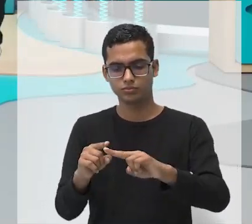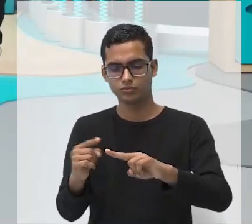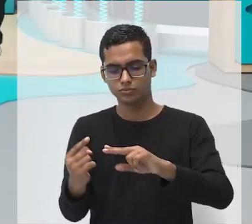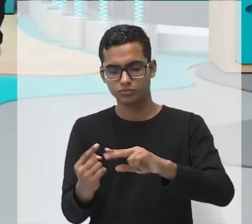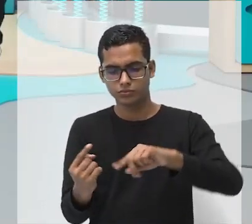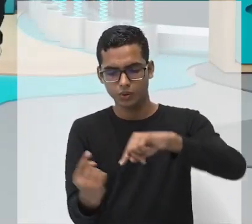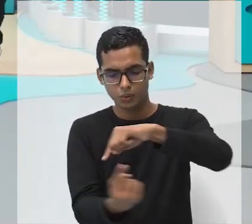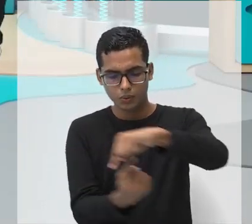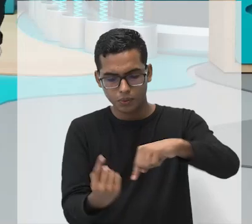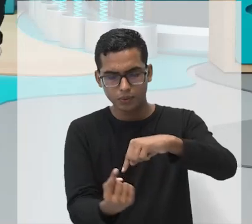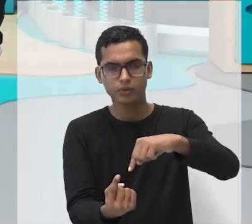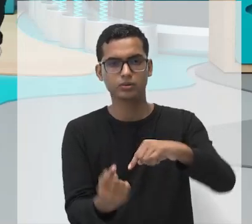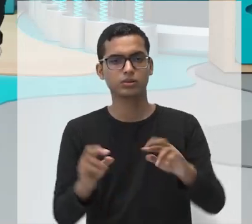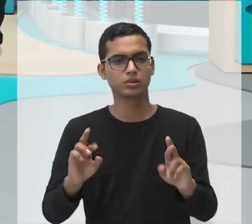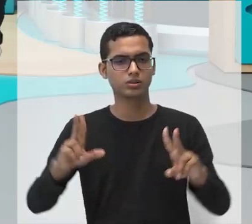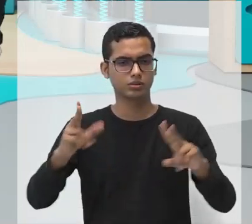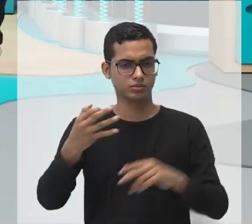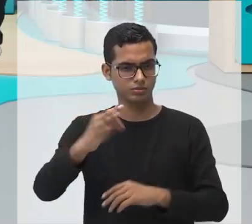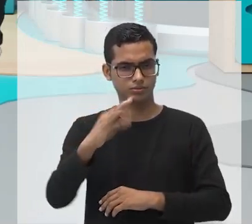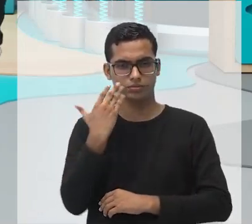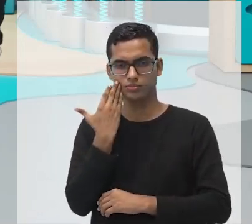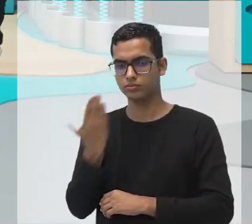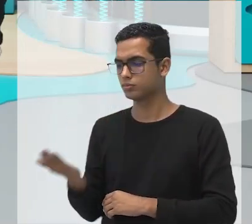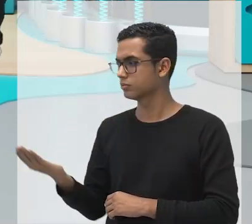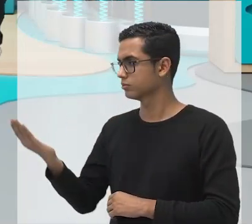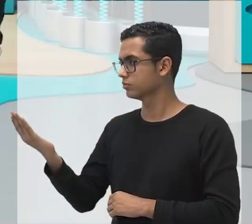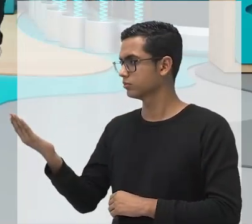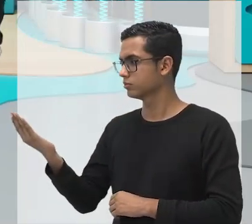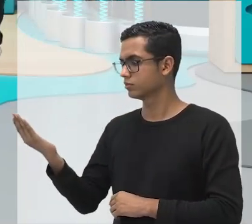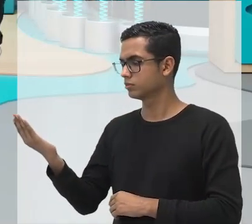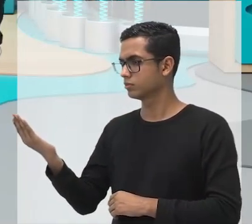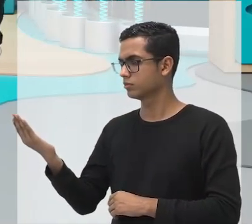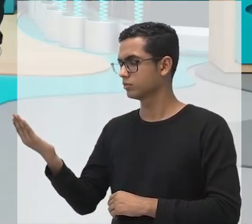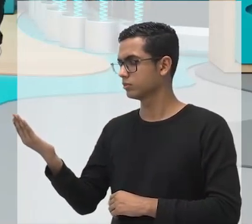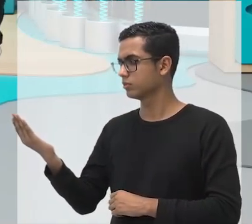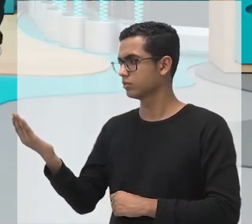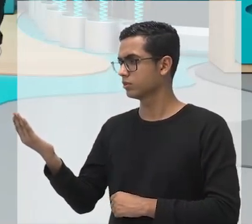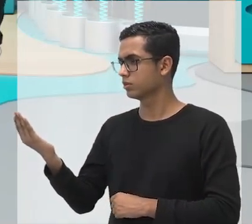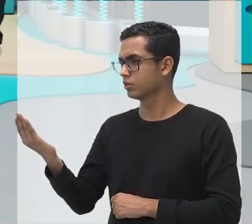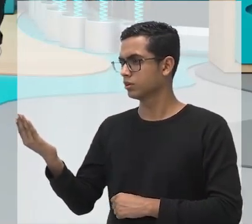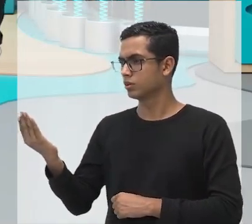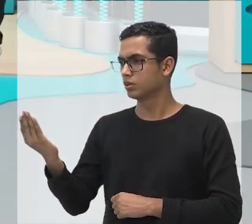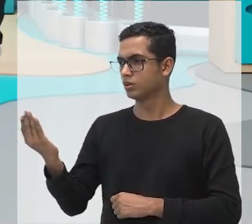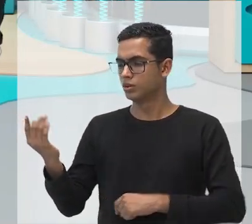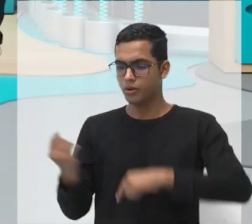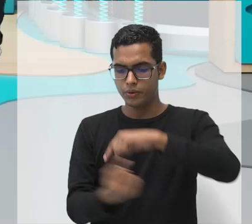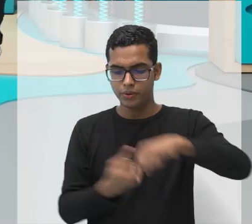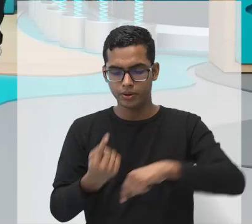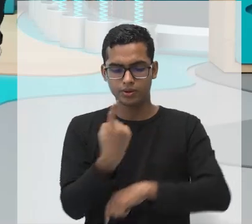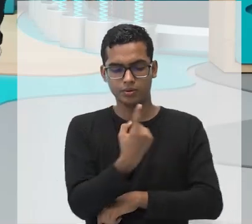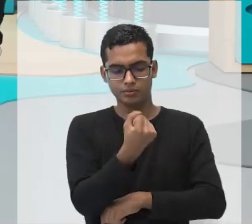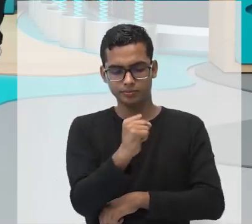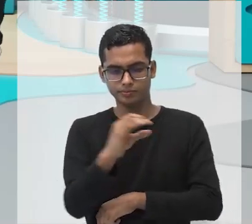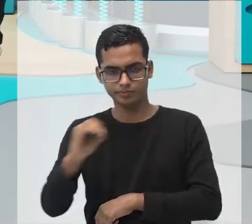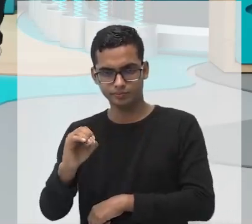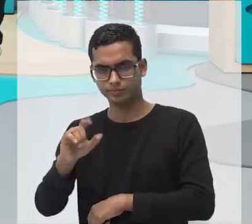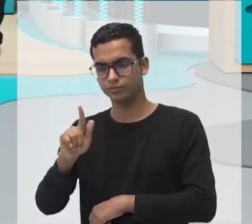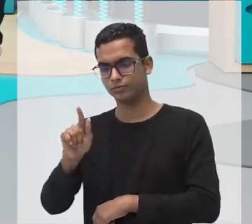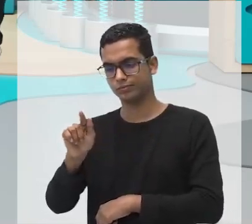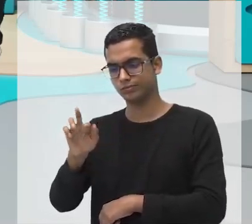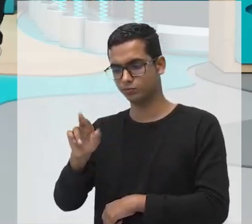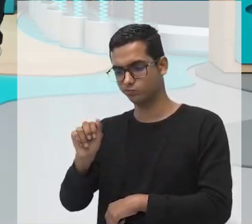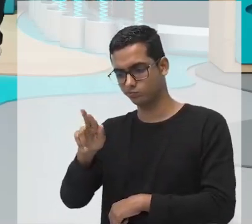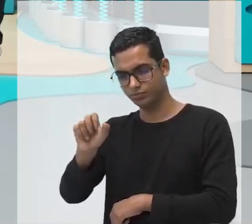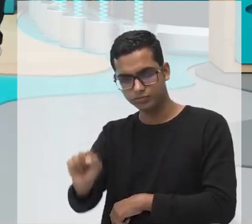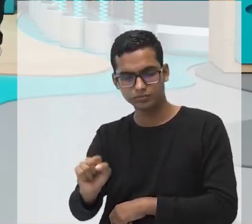eixo, mas de forma diferente, tá bom? Ele vai realizar um giro de 180 graus no ar do skate. Observem